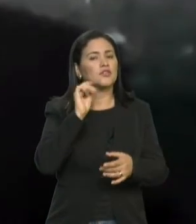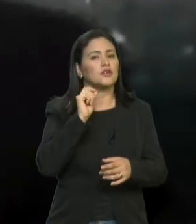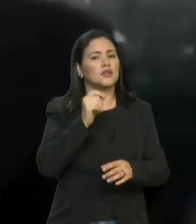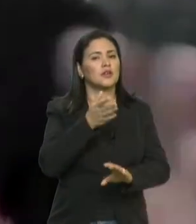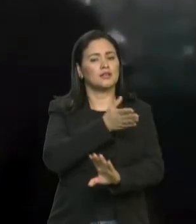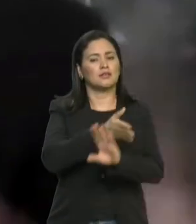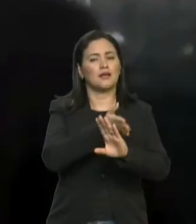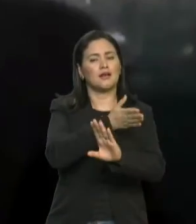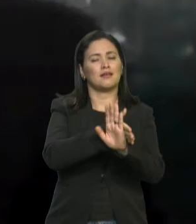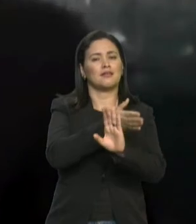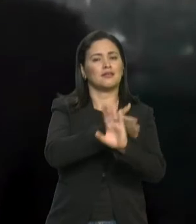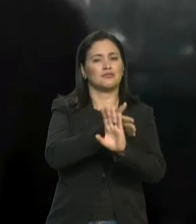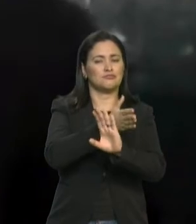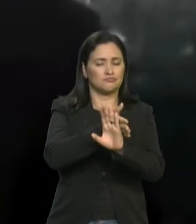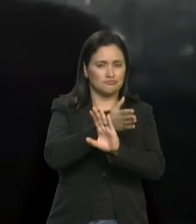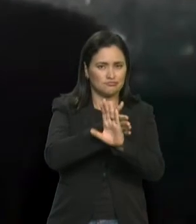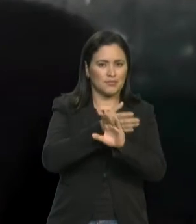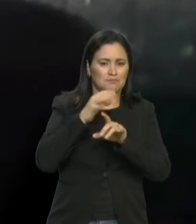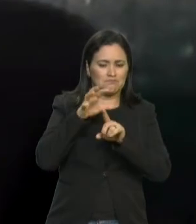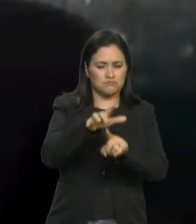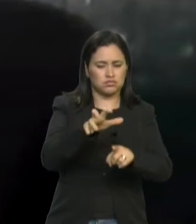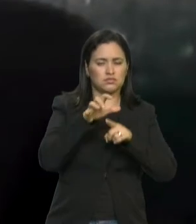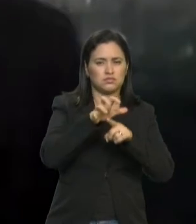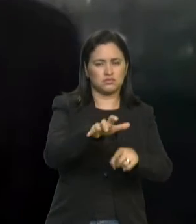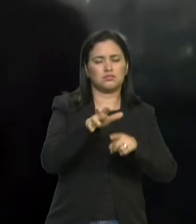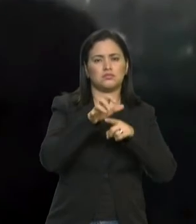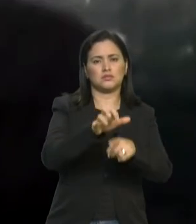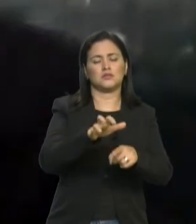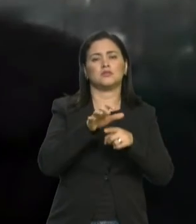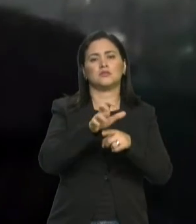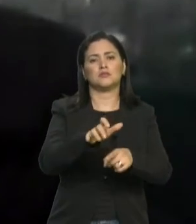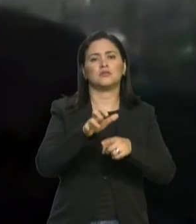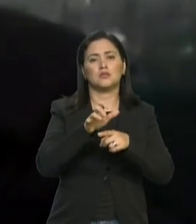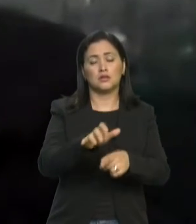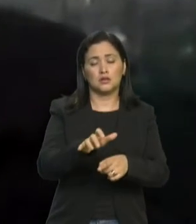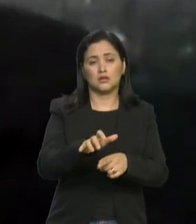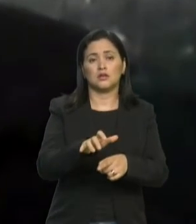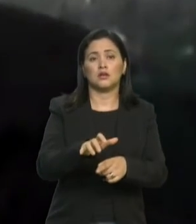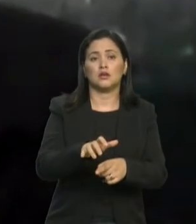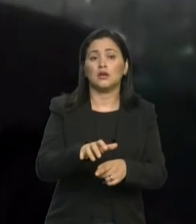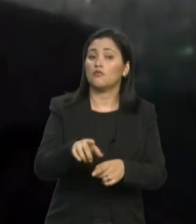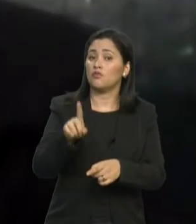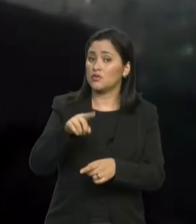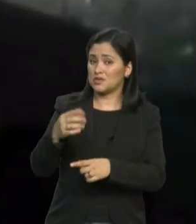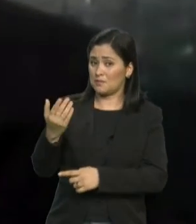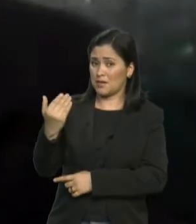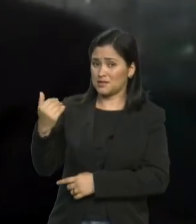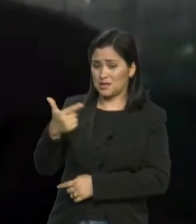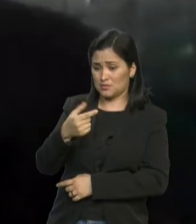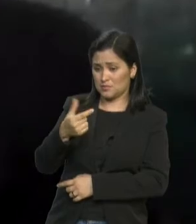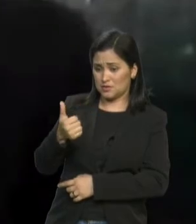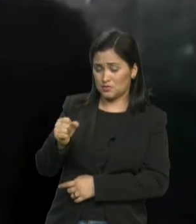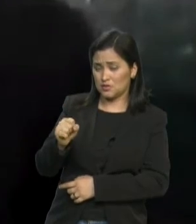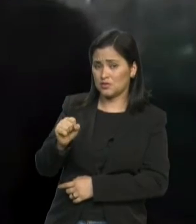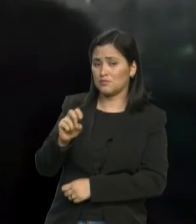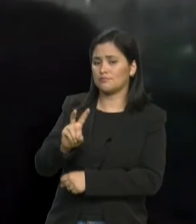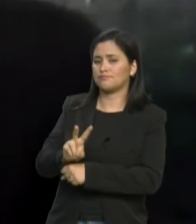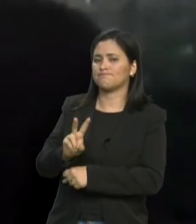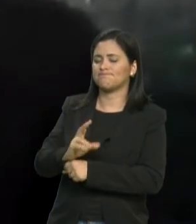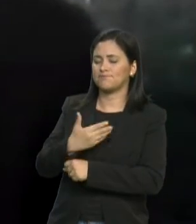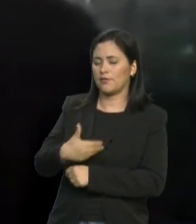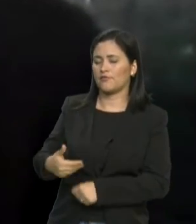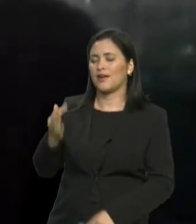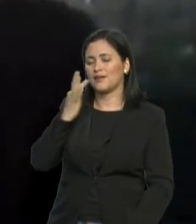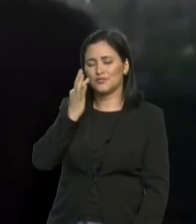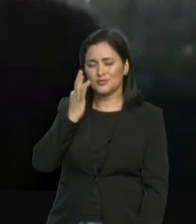perseguidos e que votavam e defendiam o desgoverno Flavidino. Então, infelizmente, deputado Iglesias, Vossa